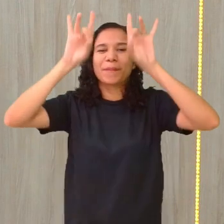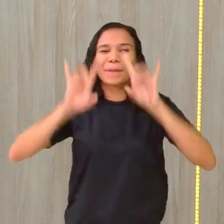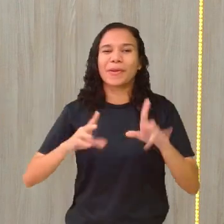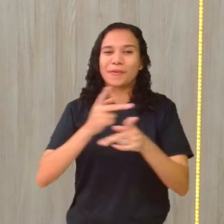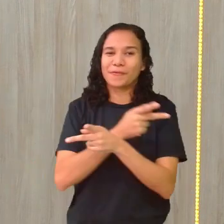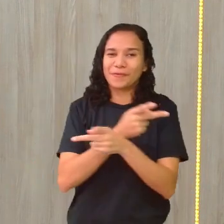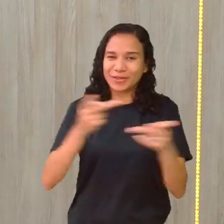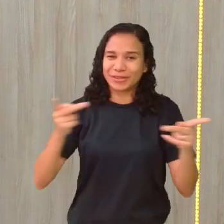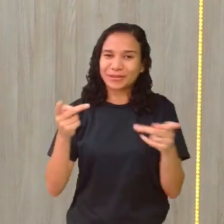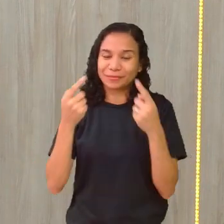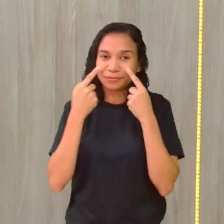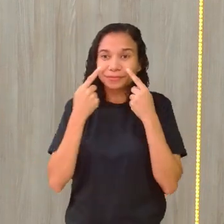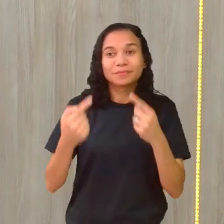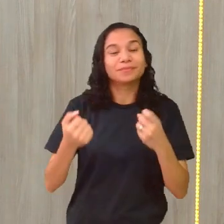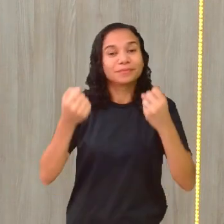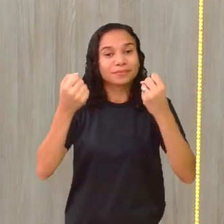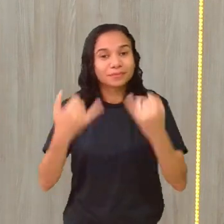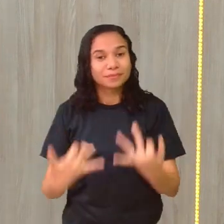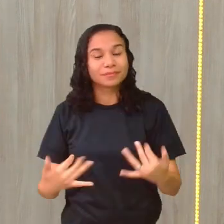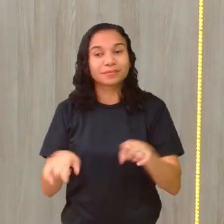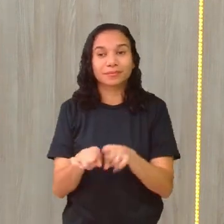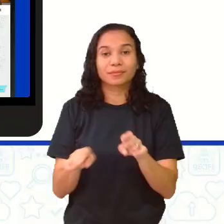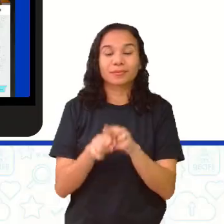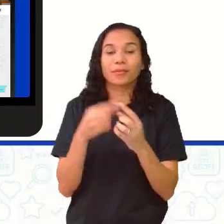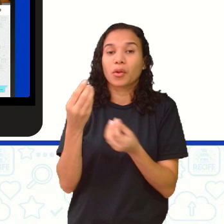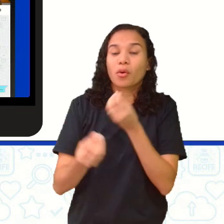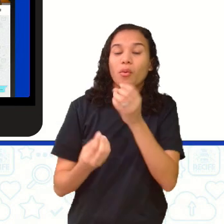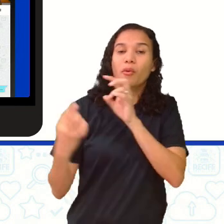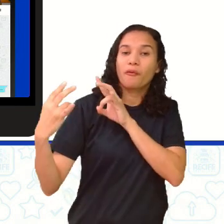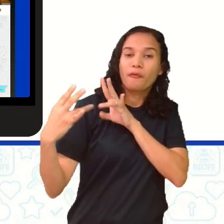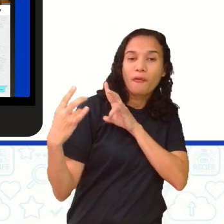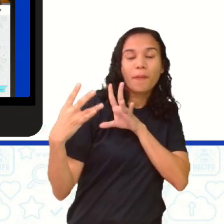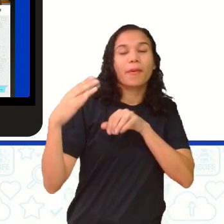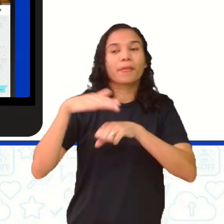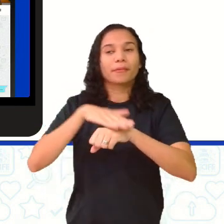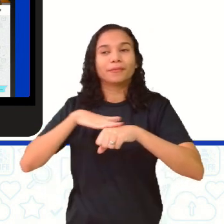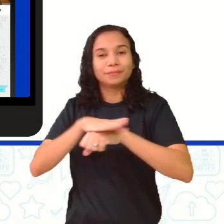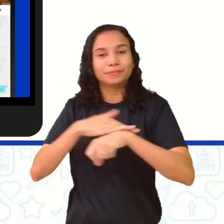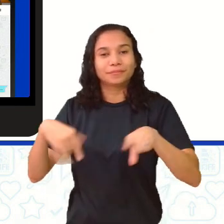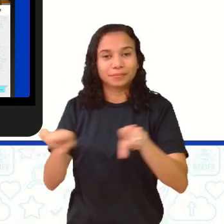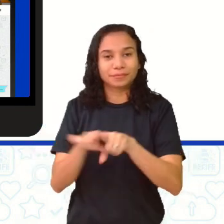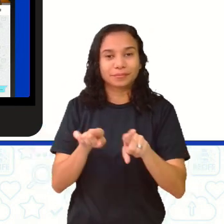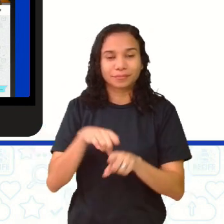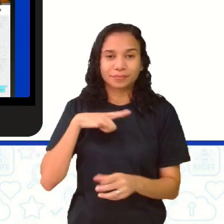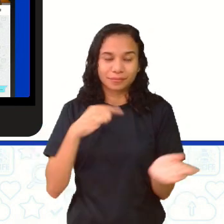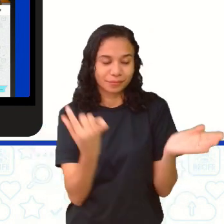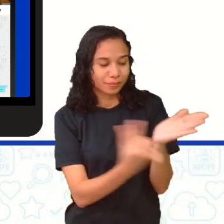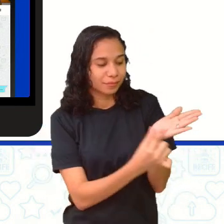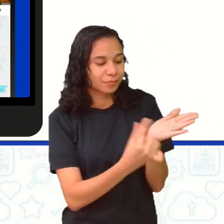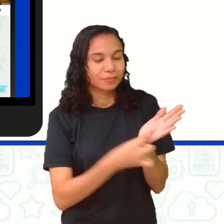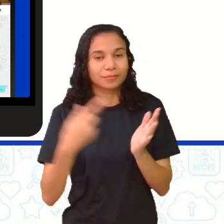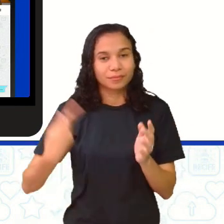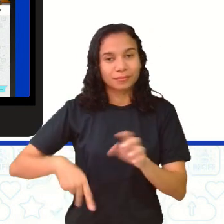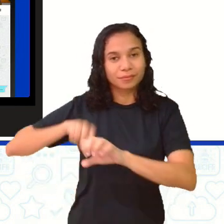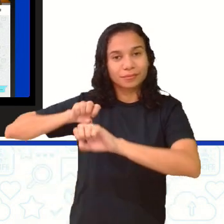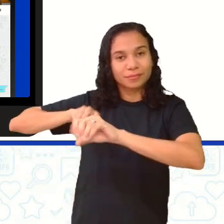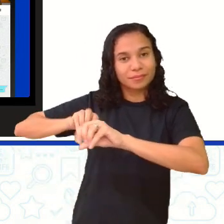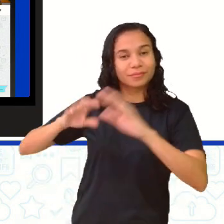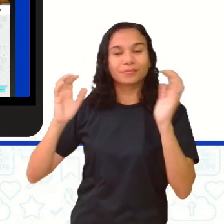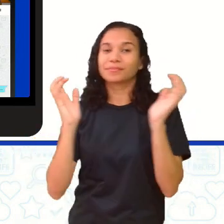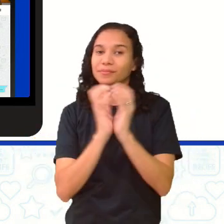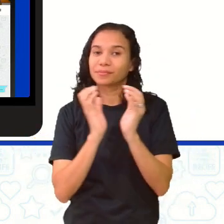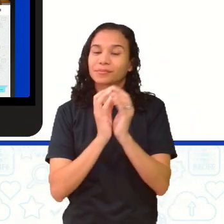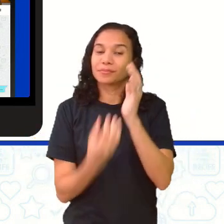para vocês. Então, falando aí em feedback, em conversa, né? Nós temos o aplicativo do Educa Recife, que é uma